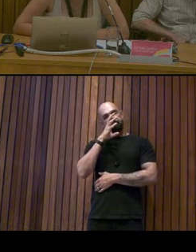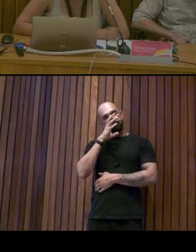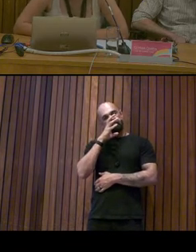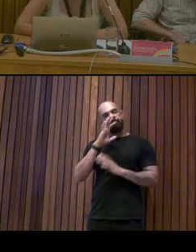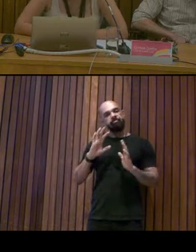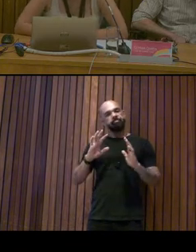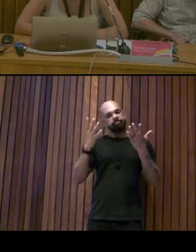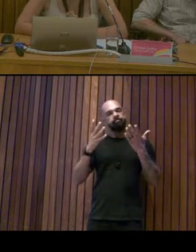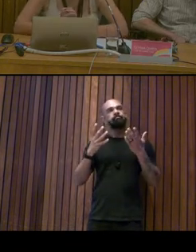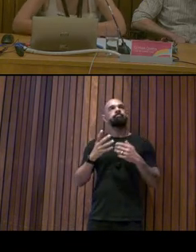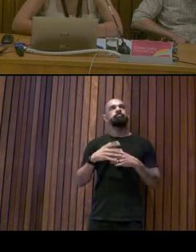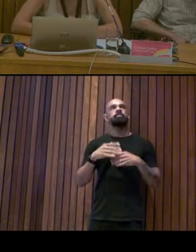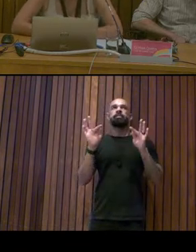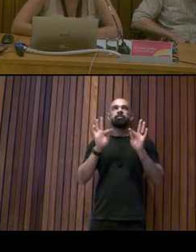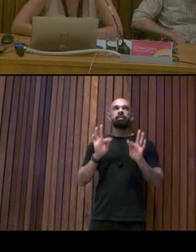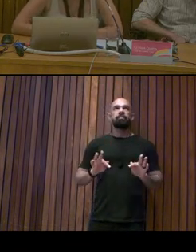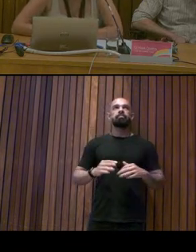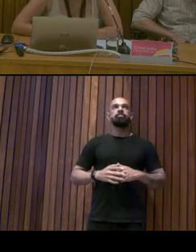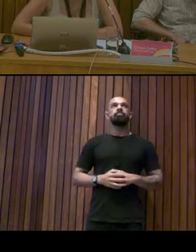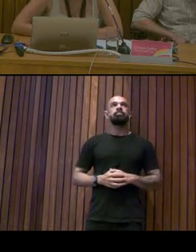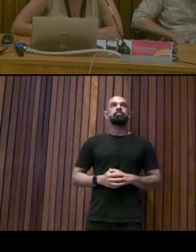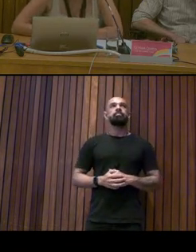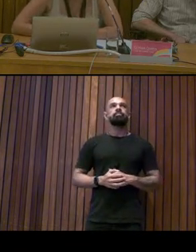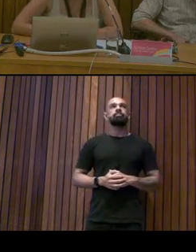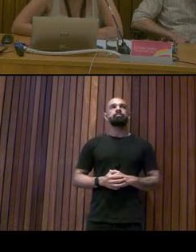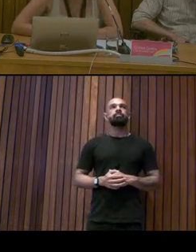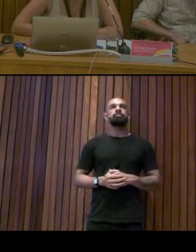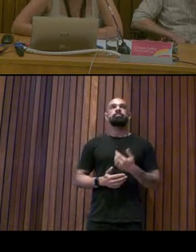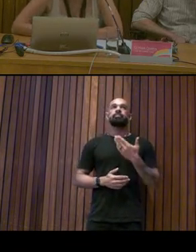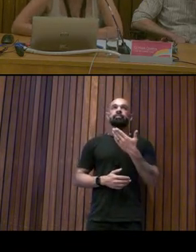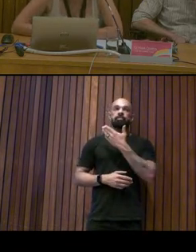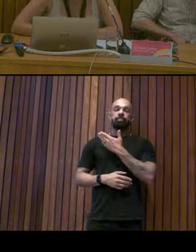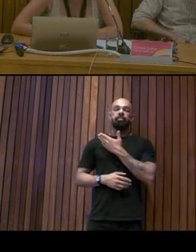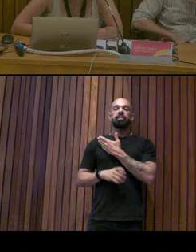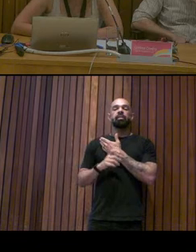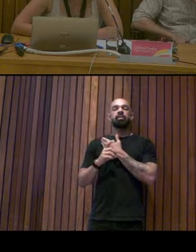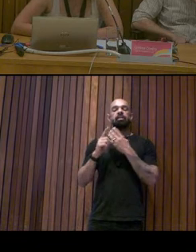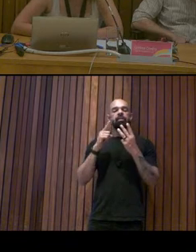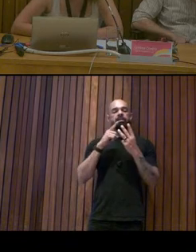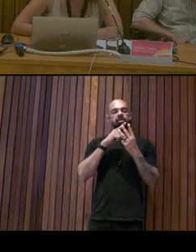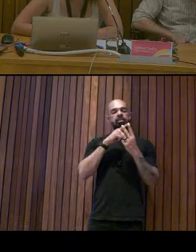e a gente fica feliz. Ele é um dos